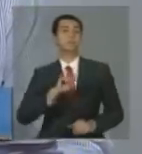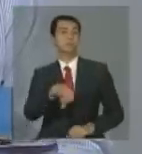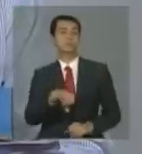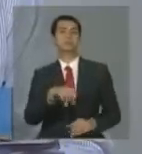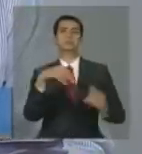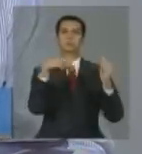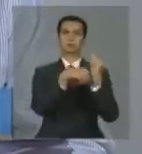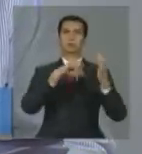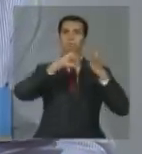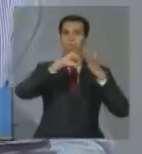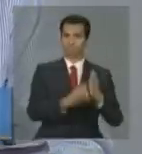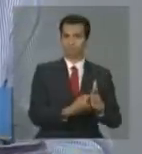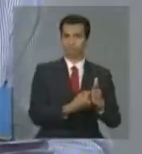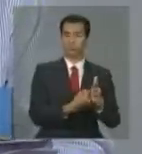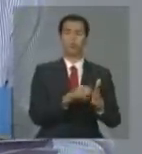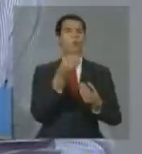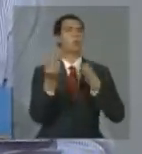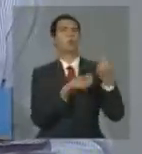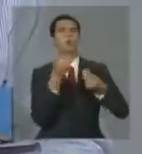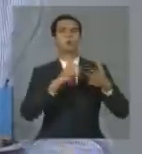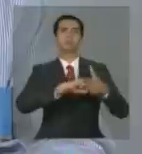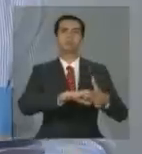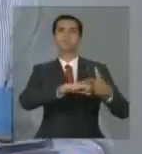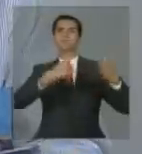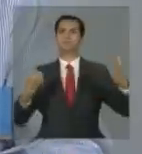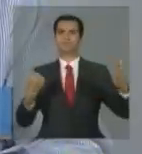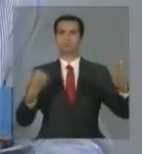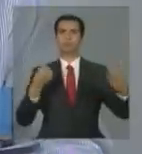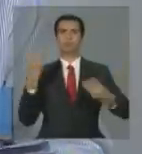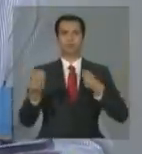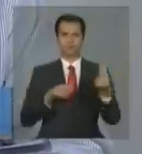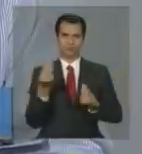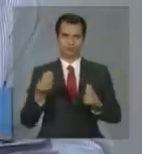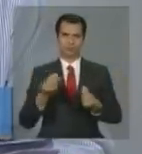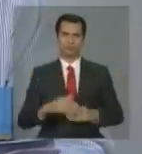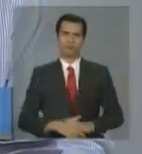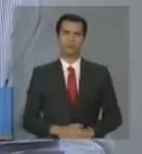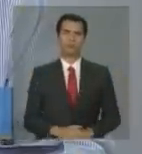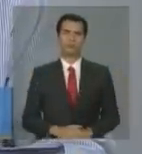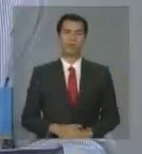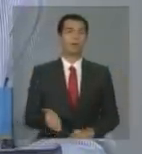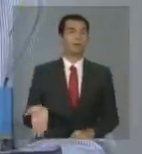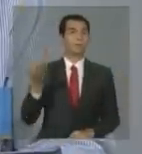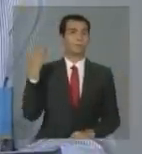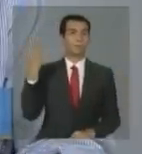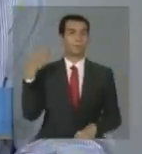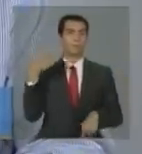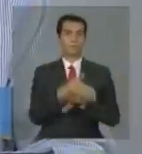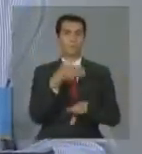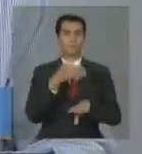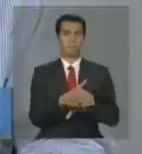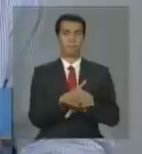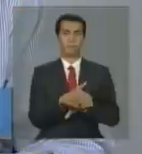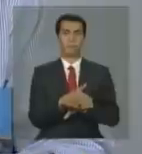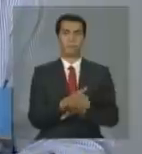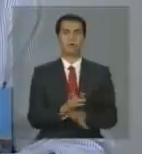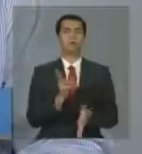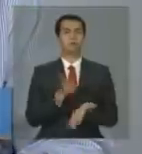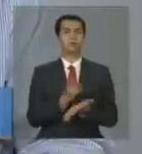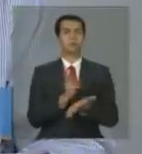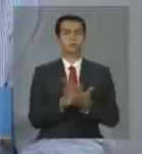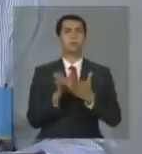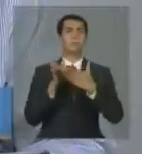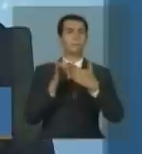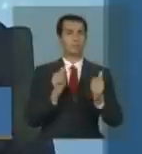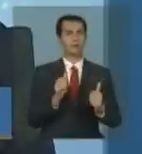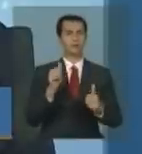do usuário quando é bloqueada. Com a modalidade antiga de acesso, era requisitado ao MDS uma nova